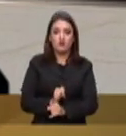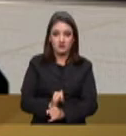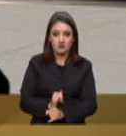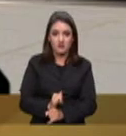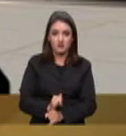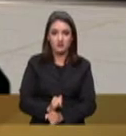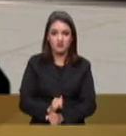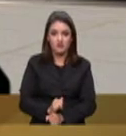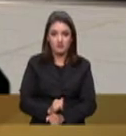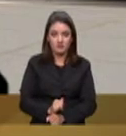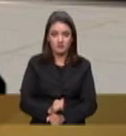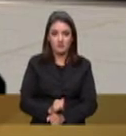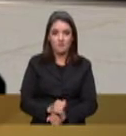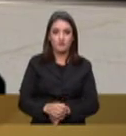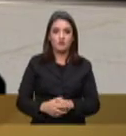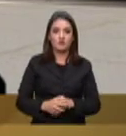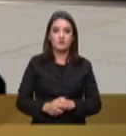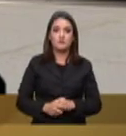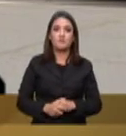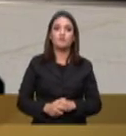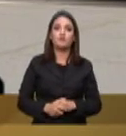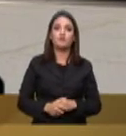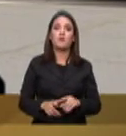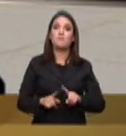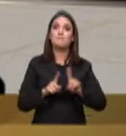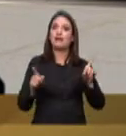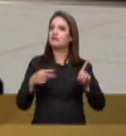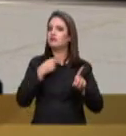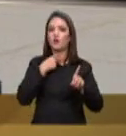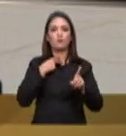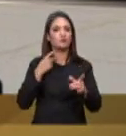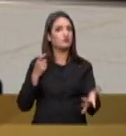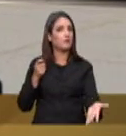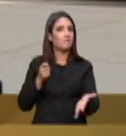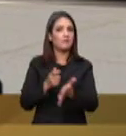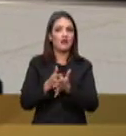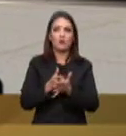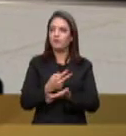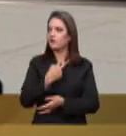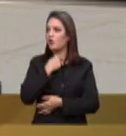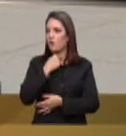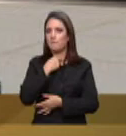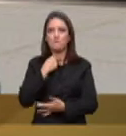que a atividade se realizasse de forma paga.